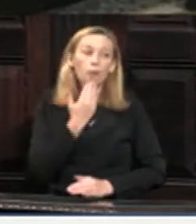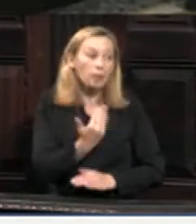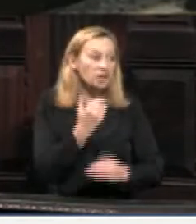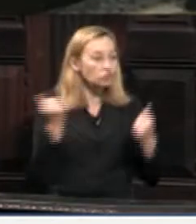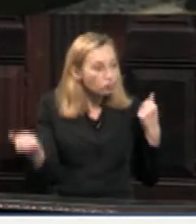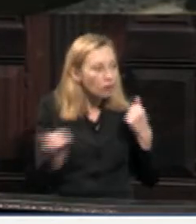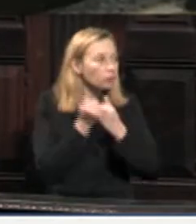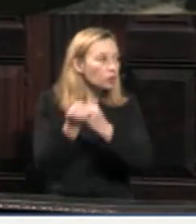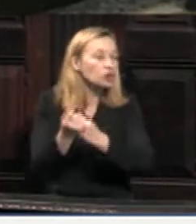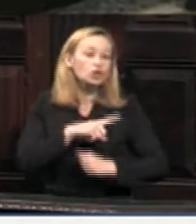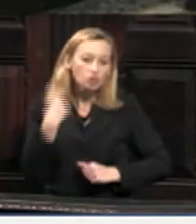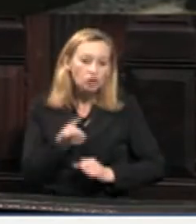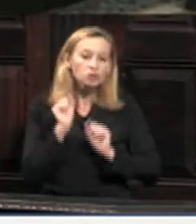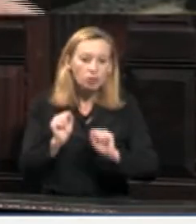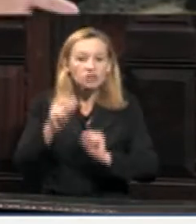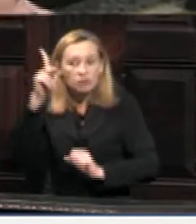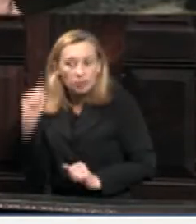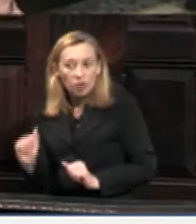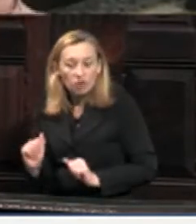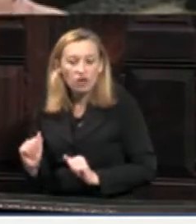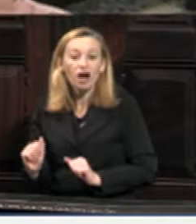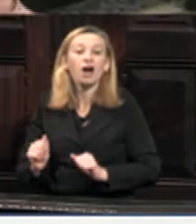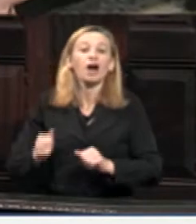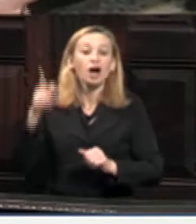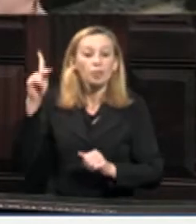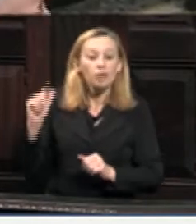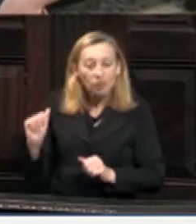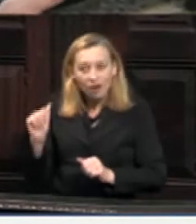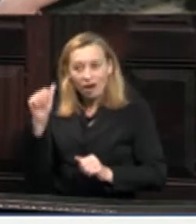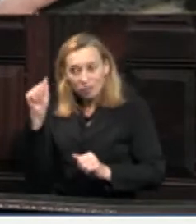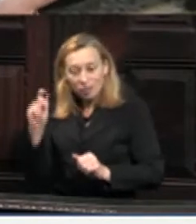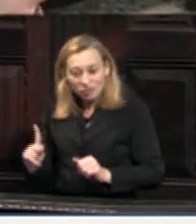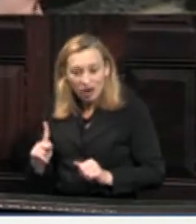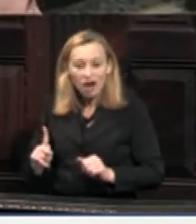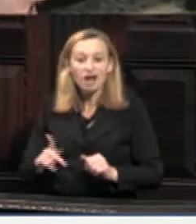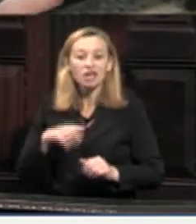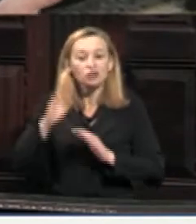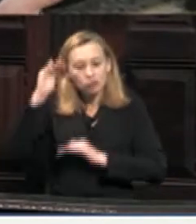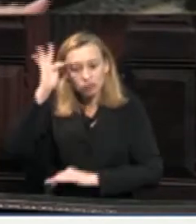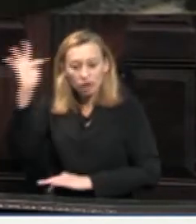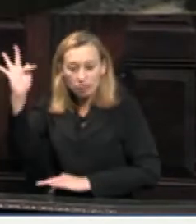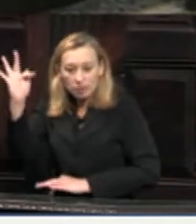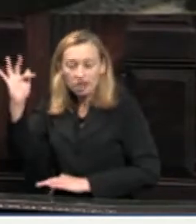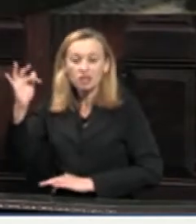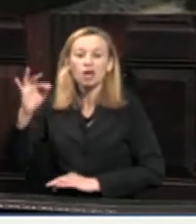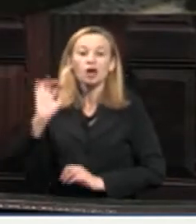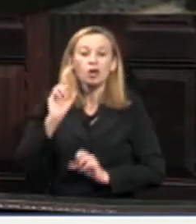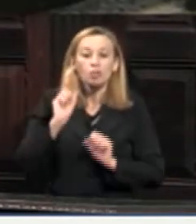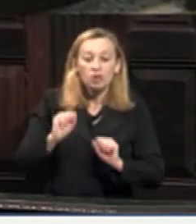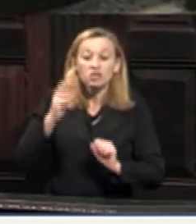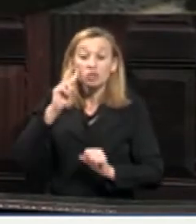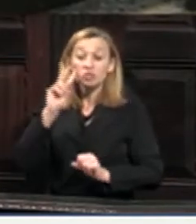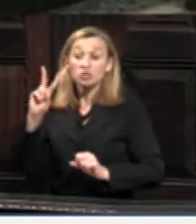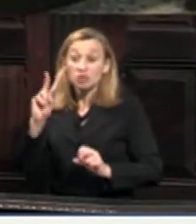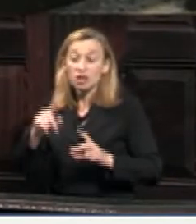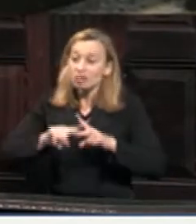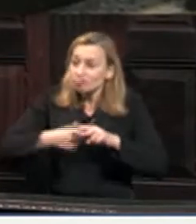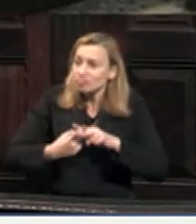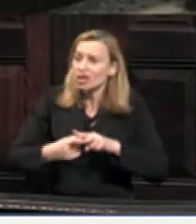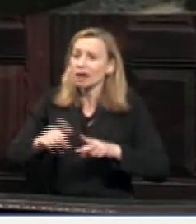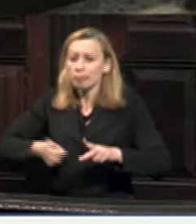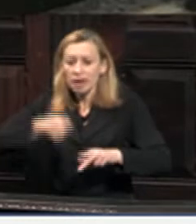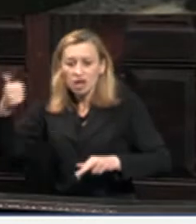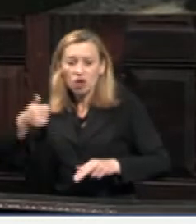gente aprove isso e até futuramente até se emende de outra maneira que se possa ajustar, para que eu tente